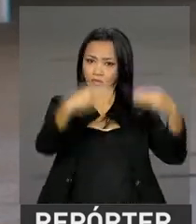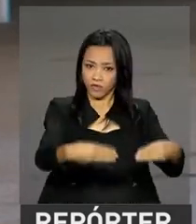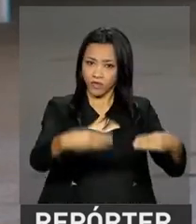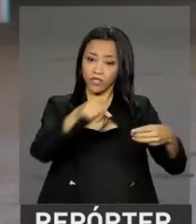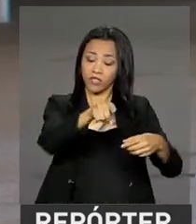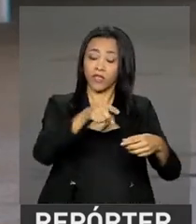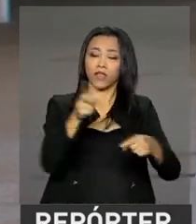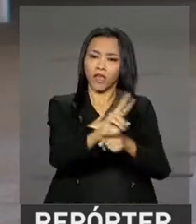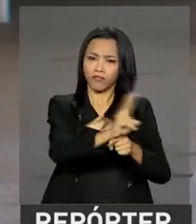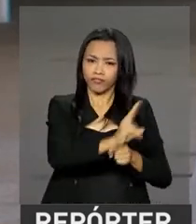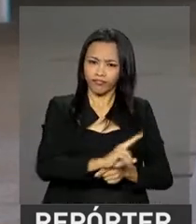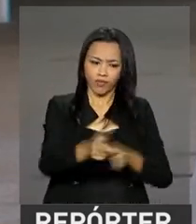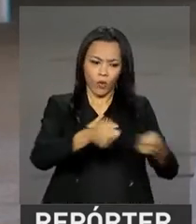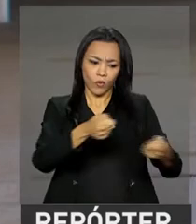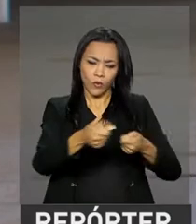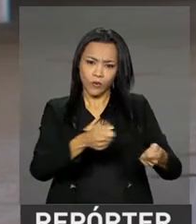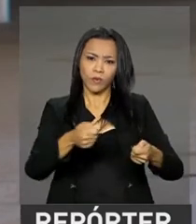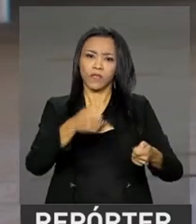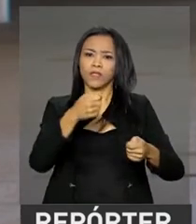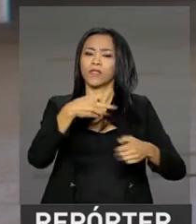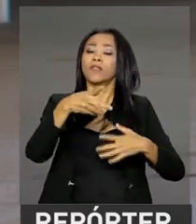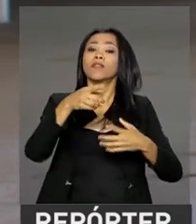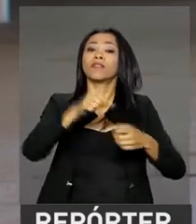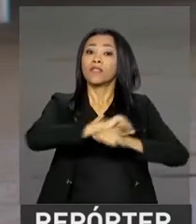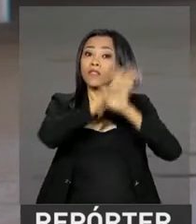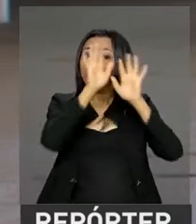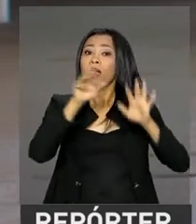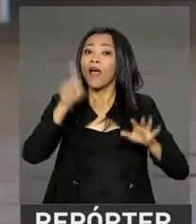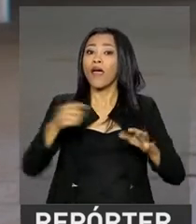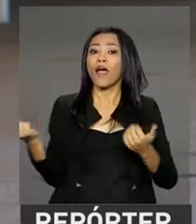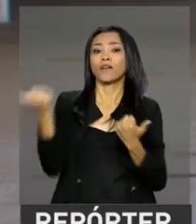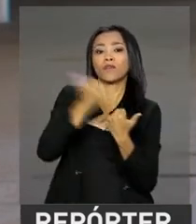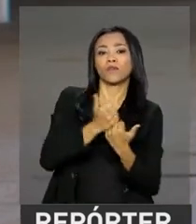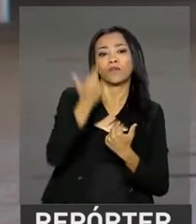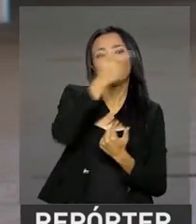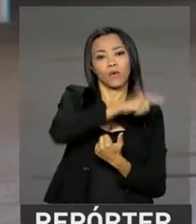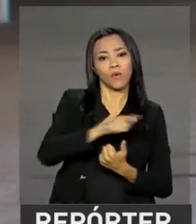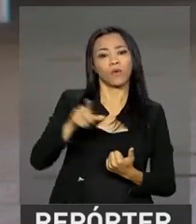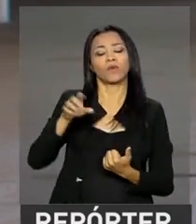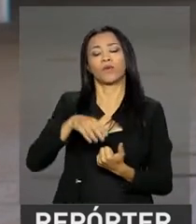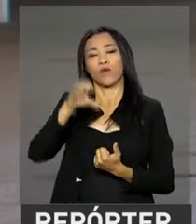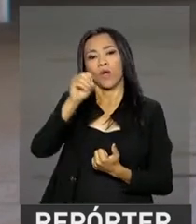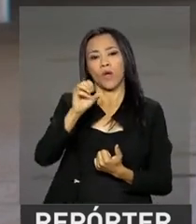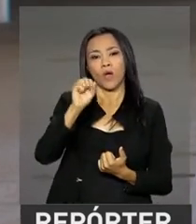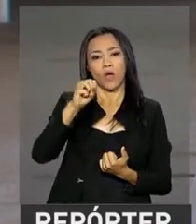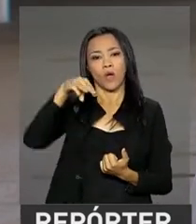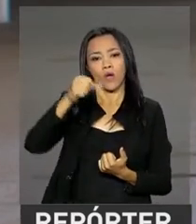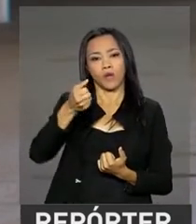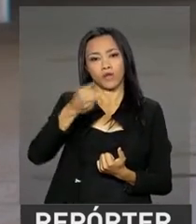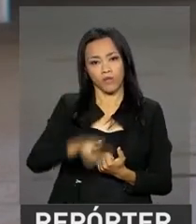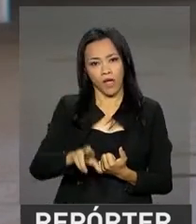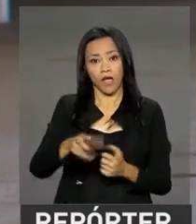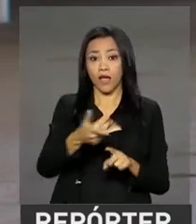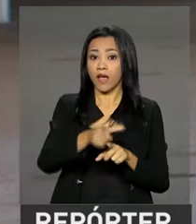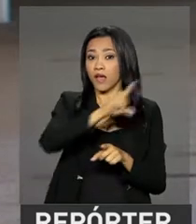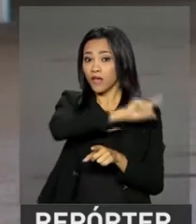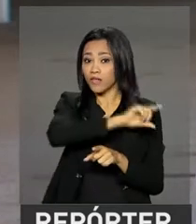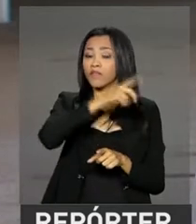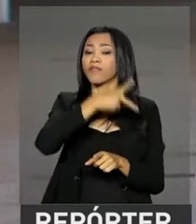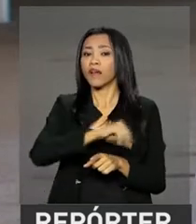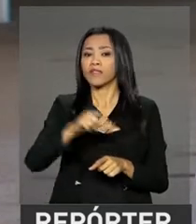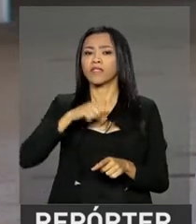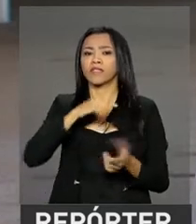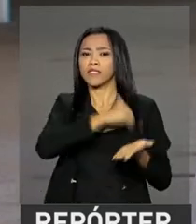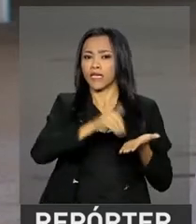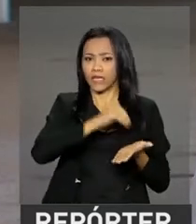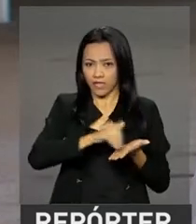geral da união assume a justiça no lugar do deputado federal osmar serraglio antiga pasta será administrada interinamente pelo